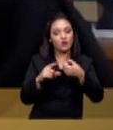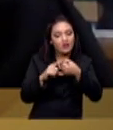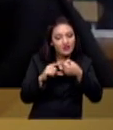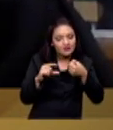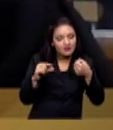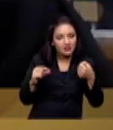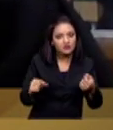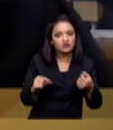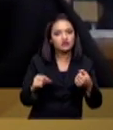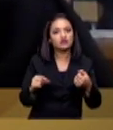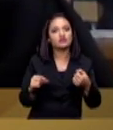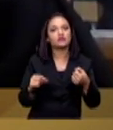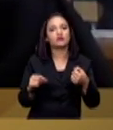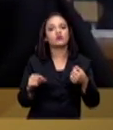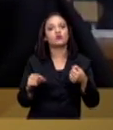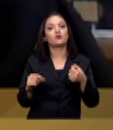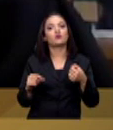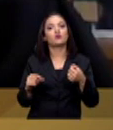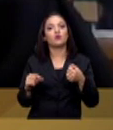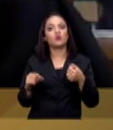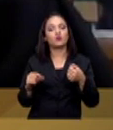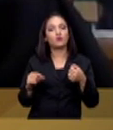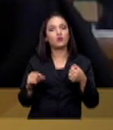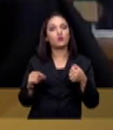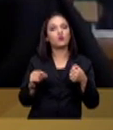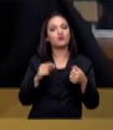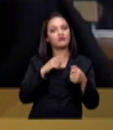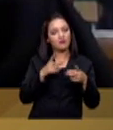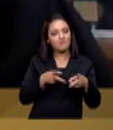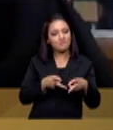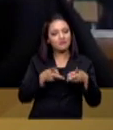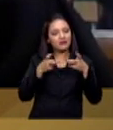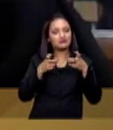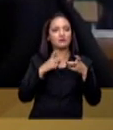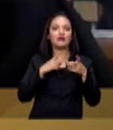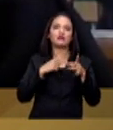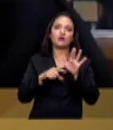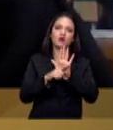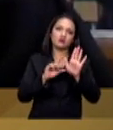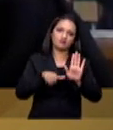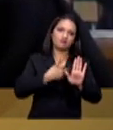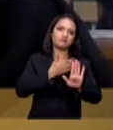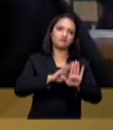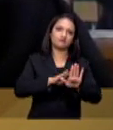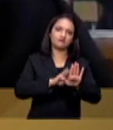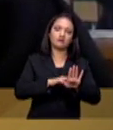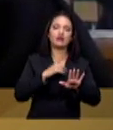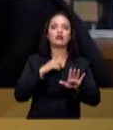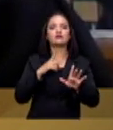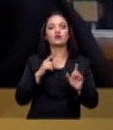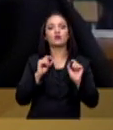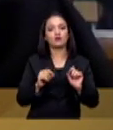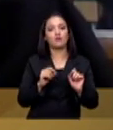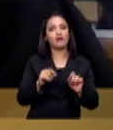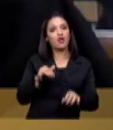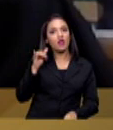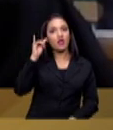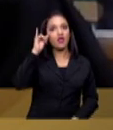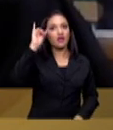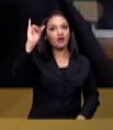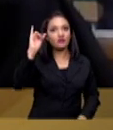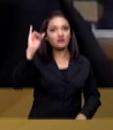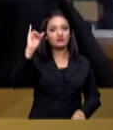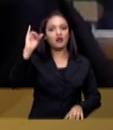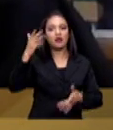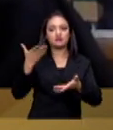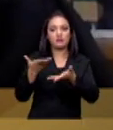dispositivo uma cláusula oculta que tem o seguinte teor: salvo-se para evitar o